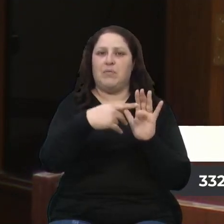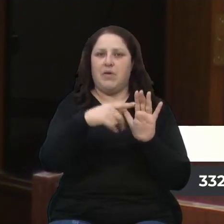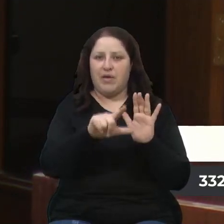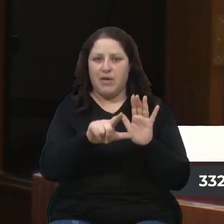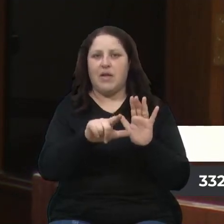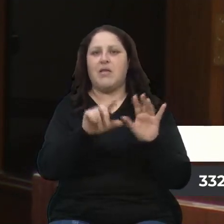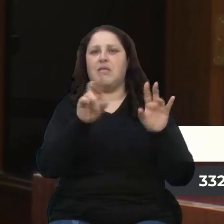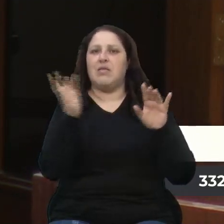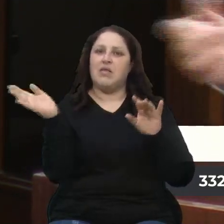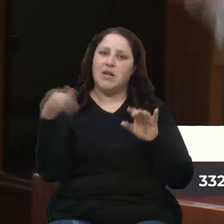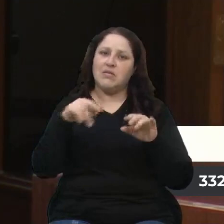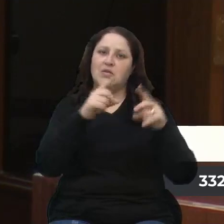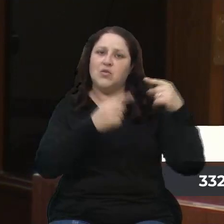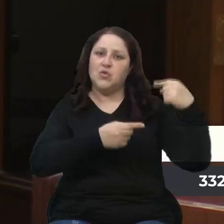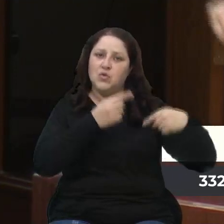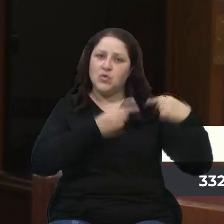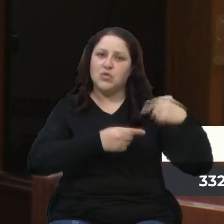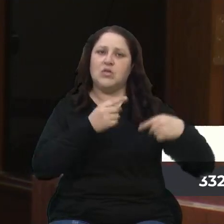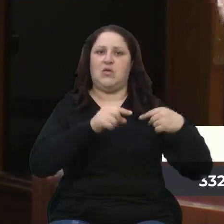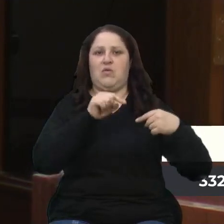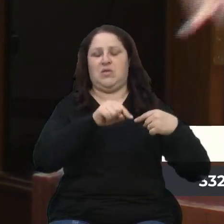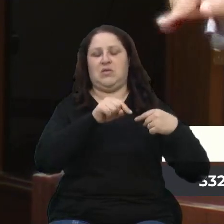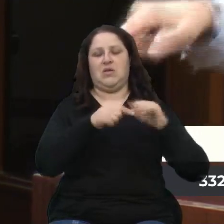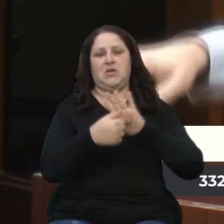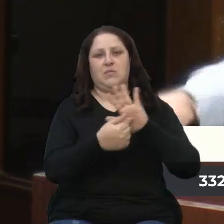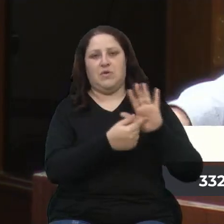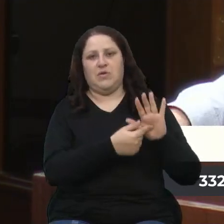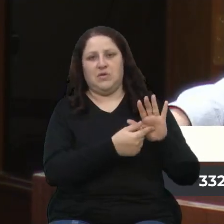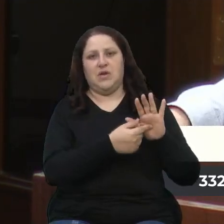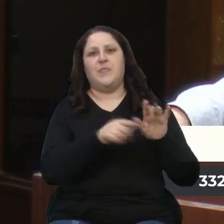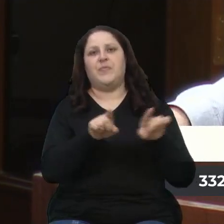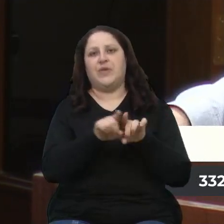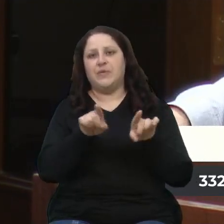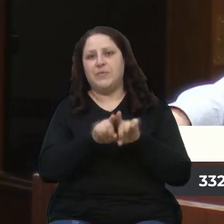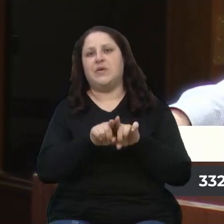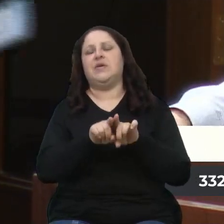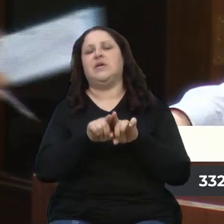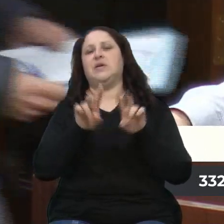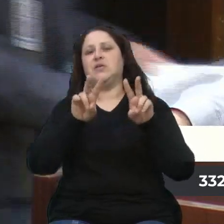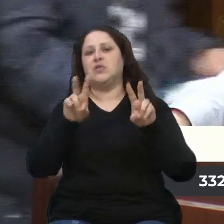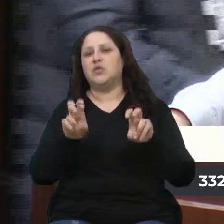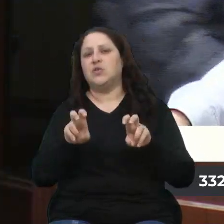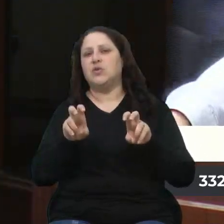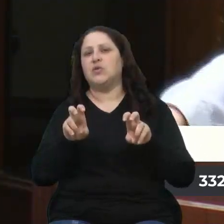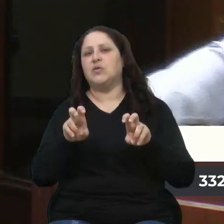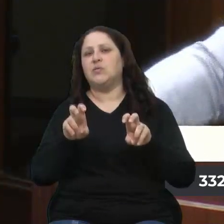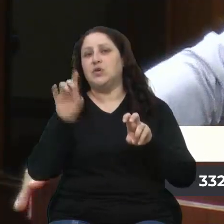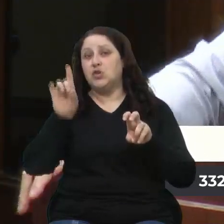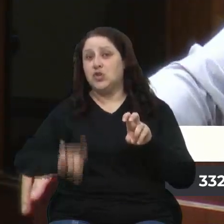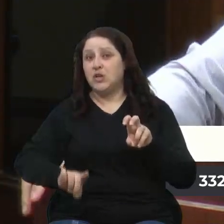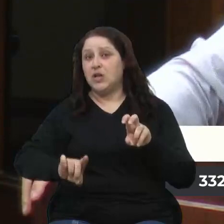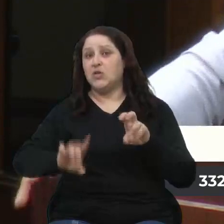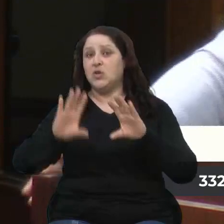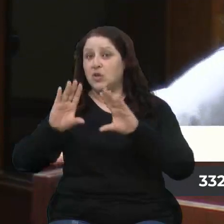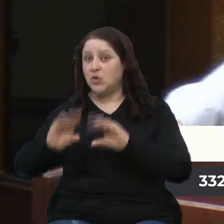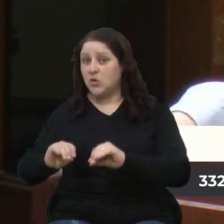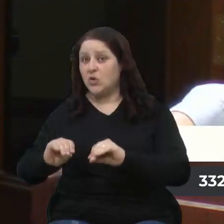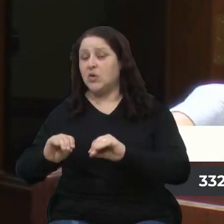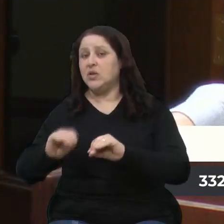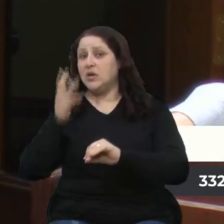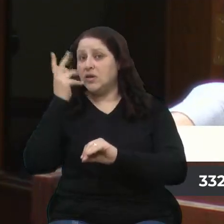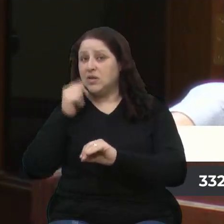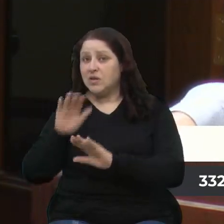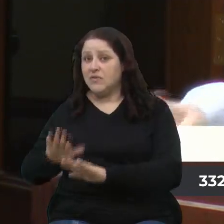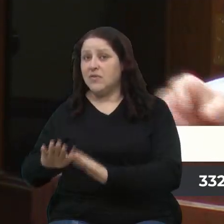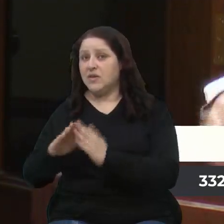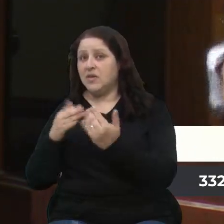das famílias, que, como eu disse, algumas cidades do Brasil legislaram. Por fim, as colegas pedagogas profissionais da